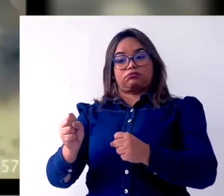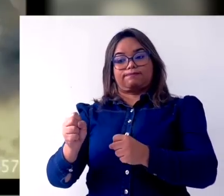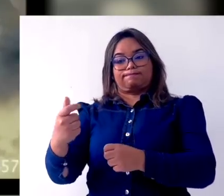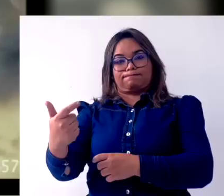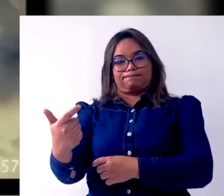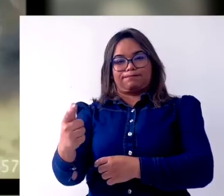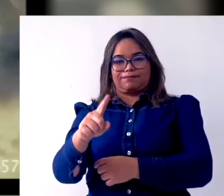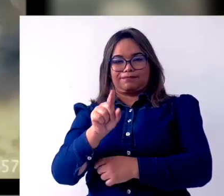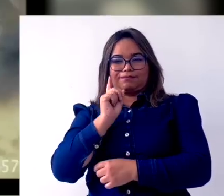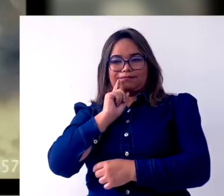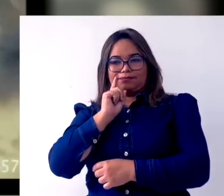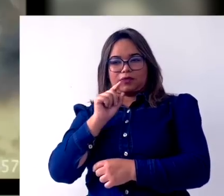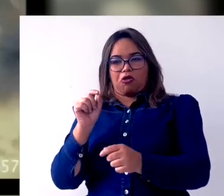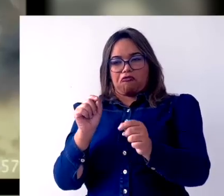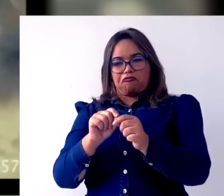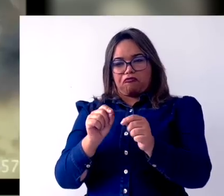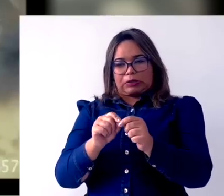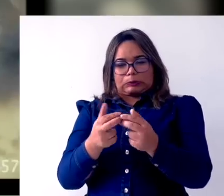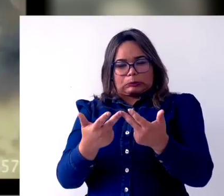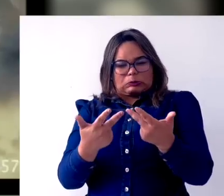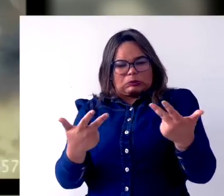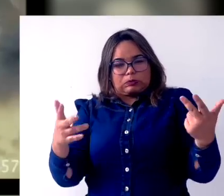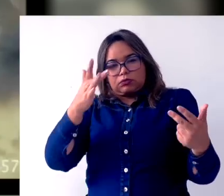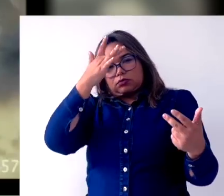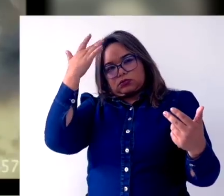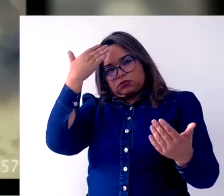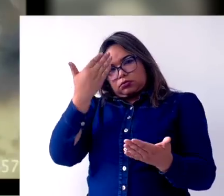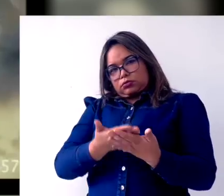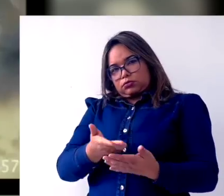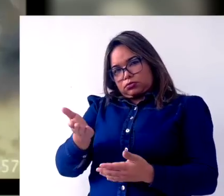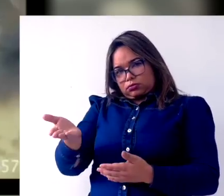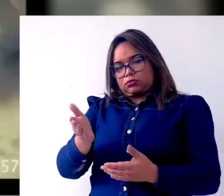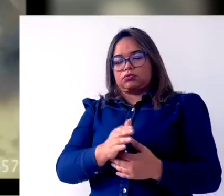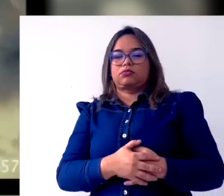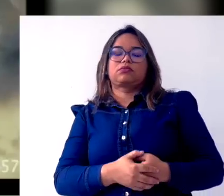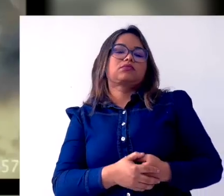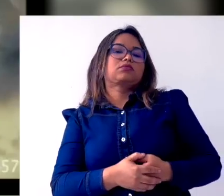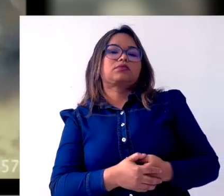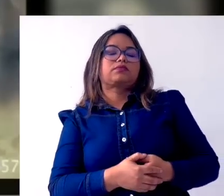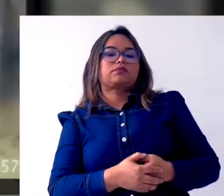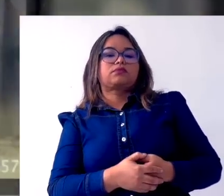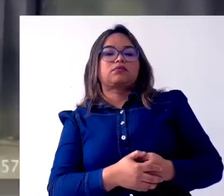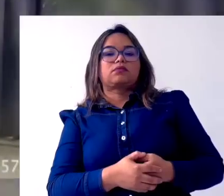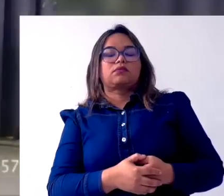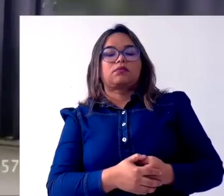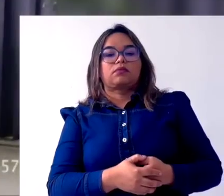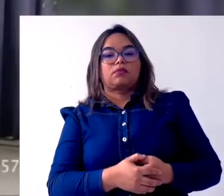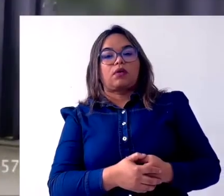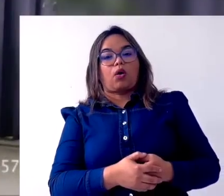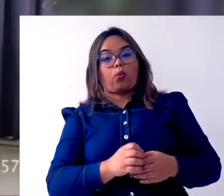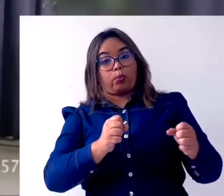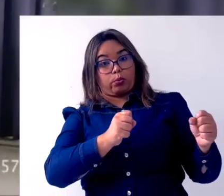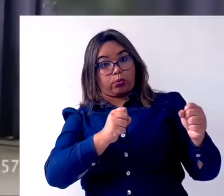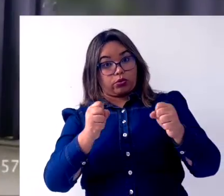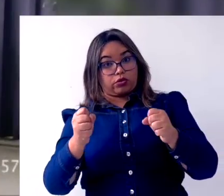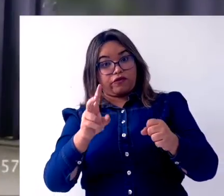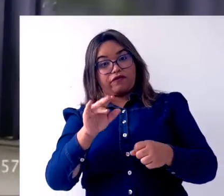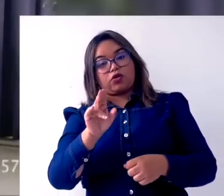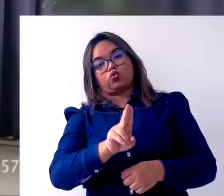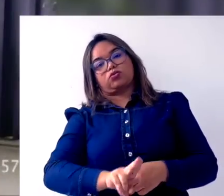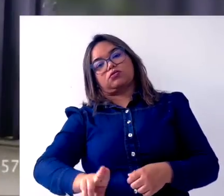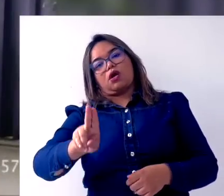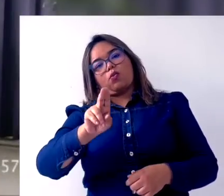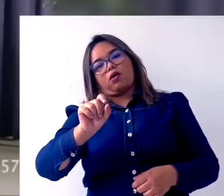vista dos homens. Apocalipse 13:13. Então, o segundo poder usaria agora a